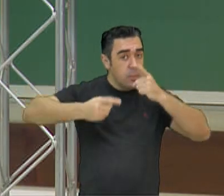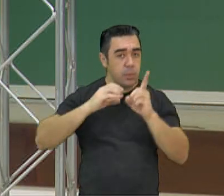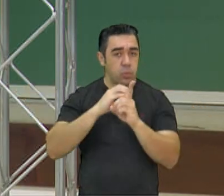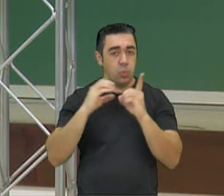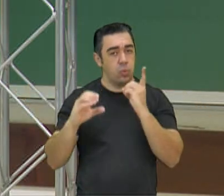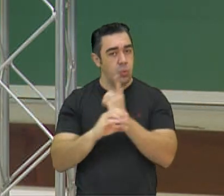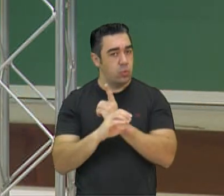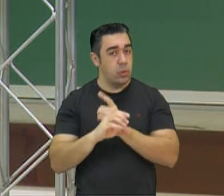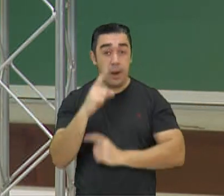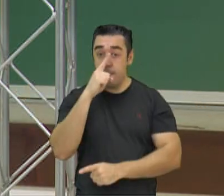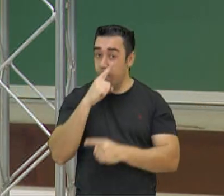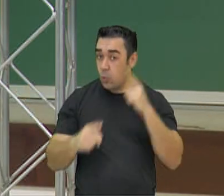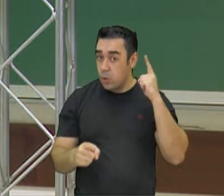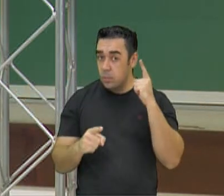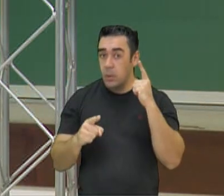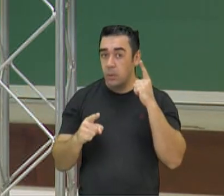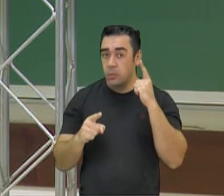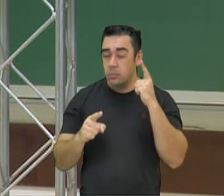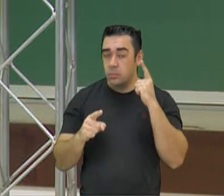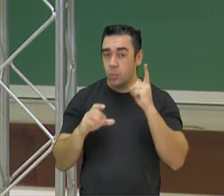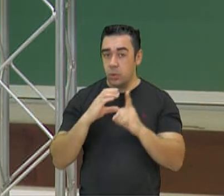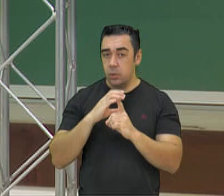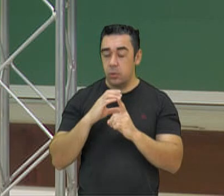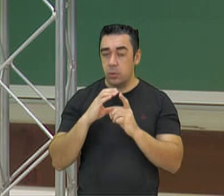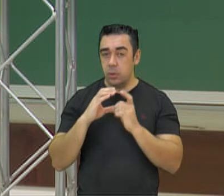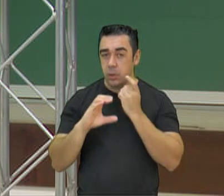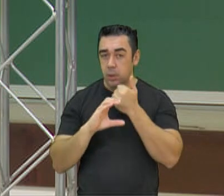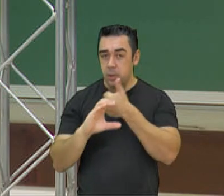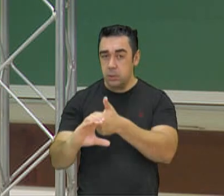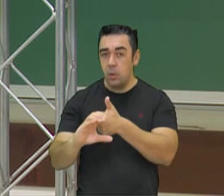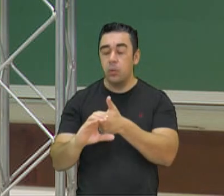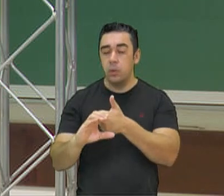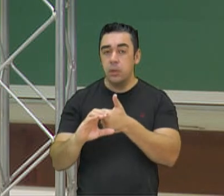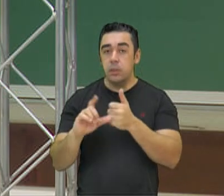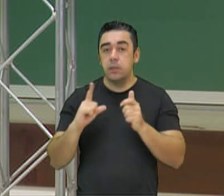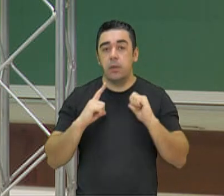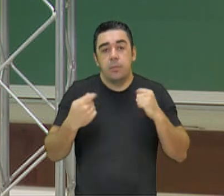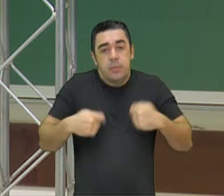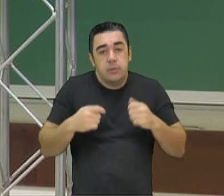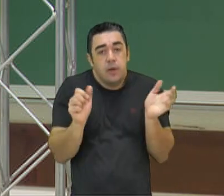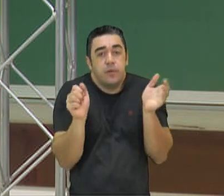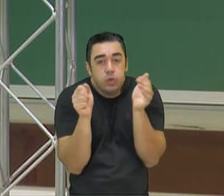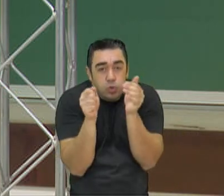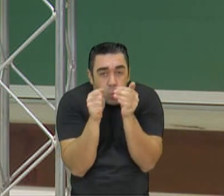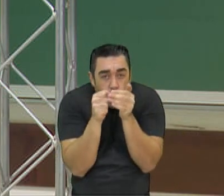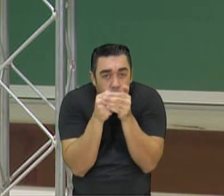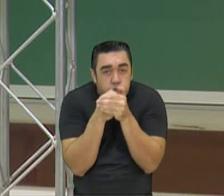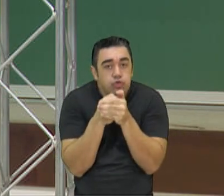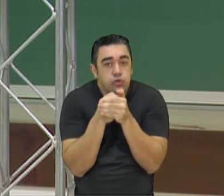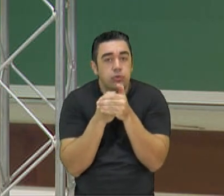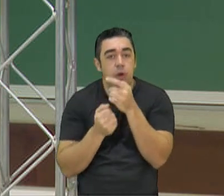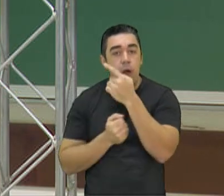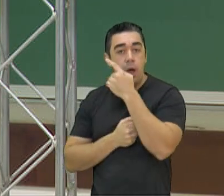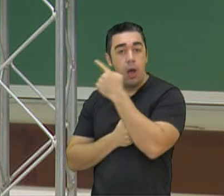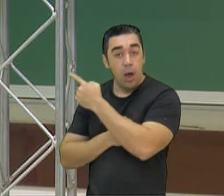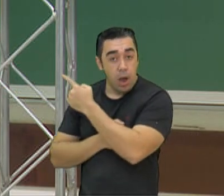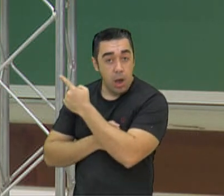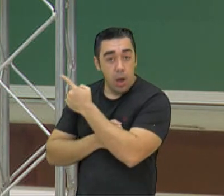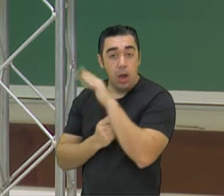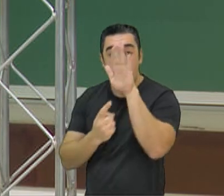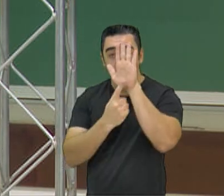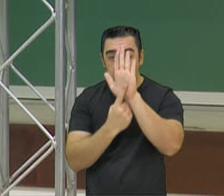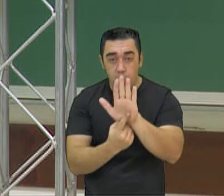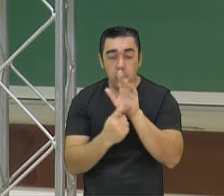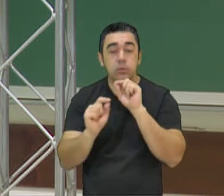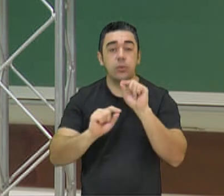fazer o seu culto, que era proibido sem ser perseguido, ele tinha que se esconder. E aqui na história mostra que